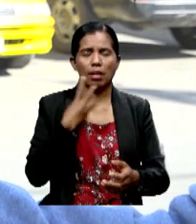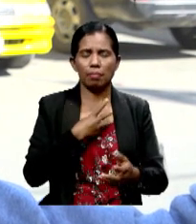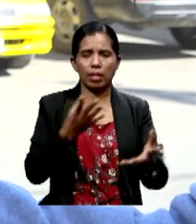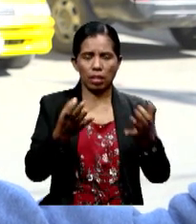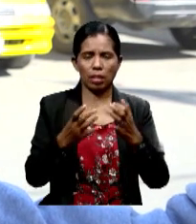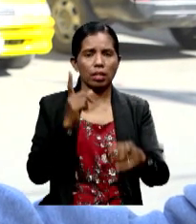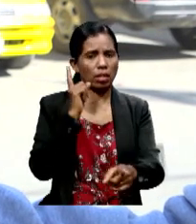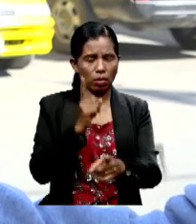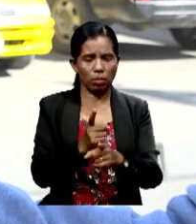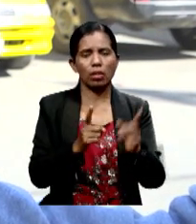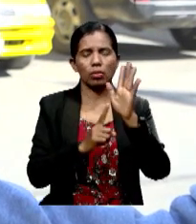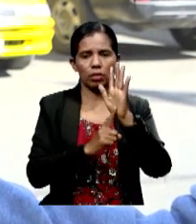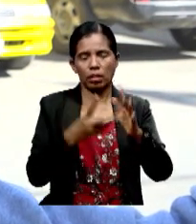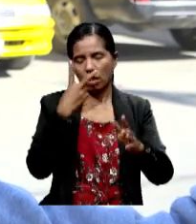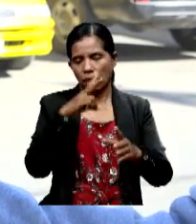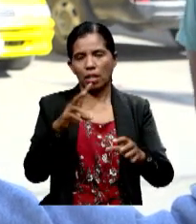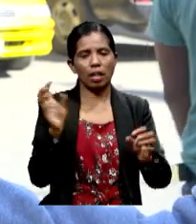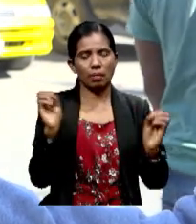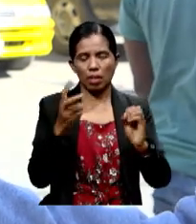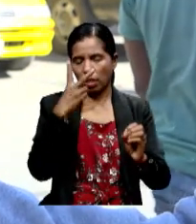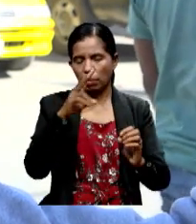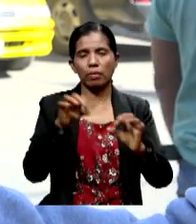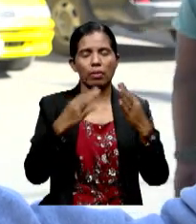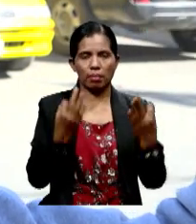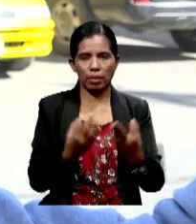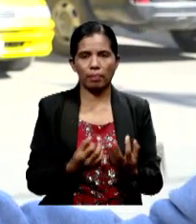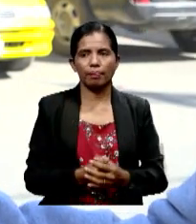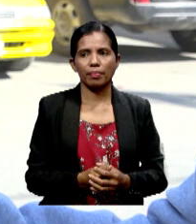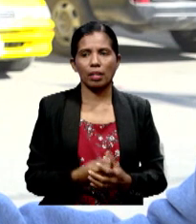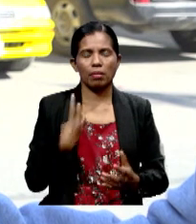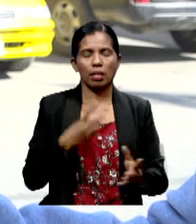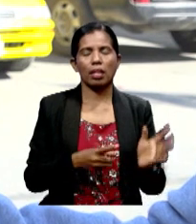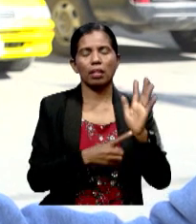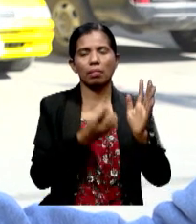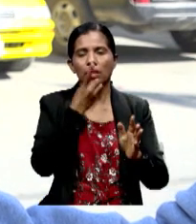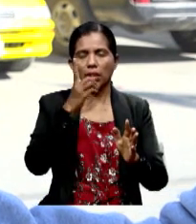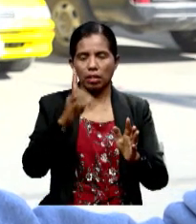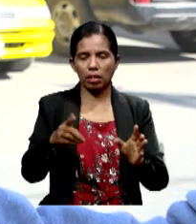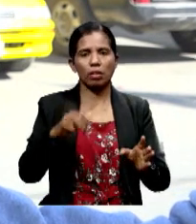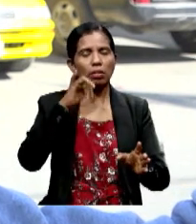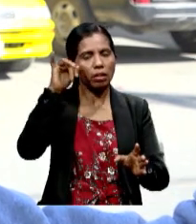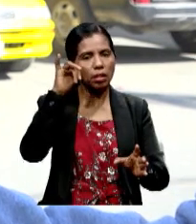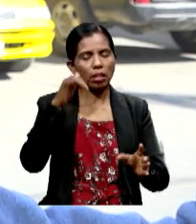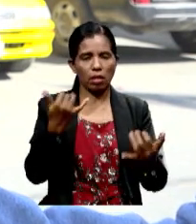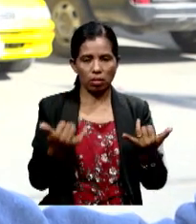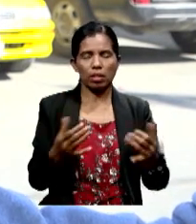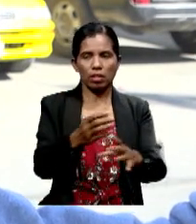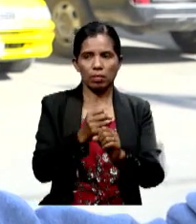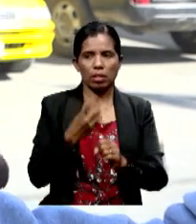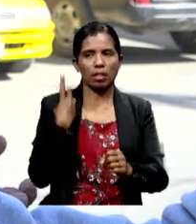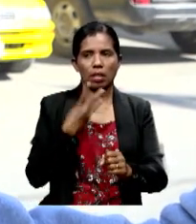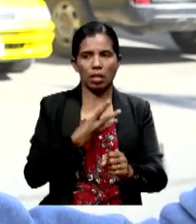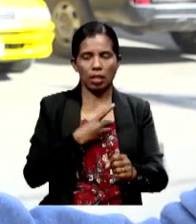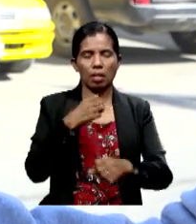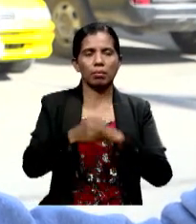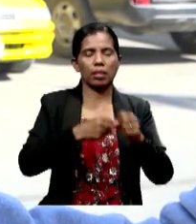justu label hareba sistema familia. Balu fina tama deklarasi ngurse ko simu kedas. Ami hatama kuasi